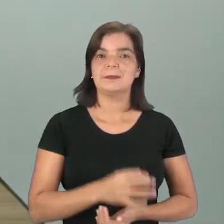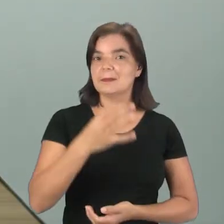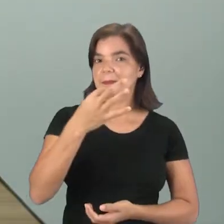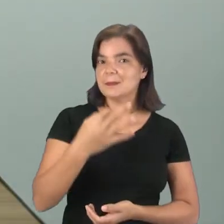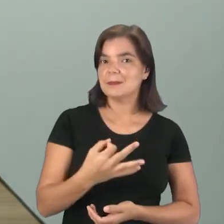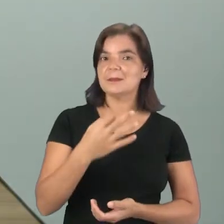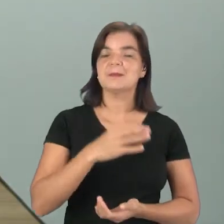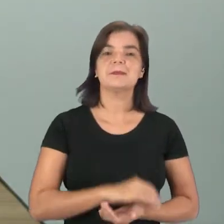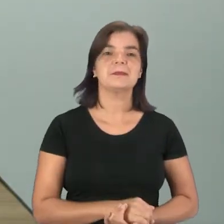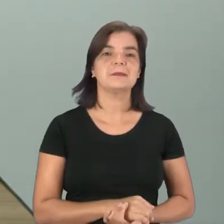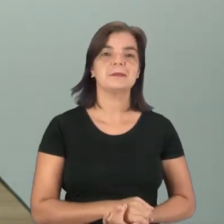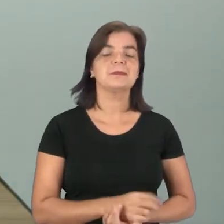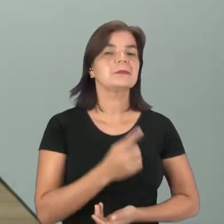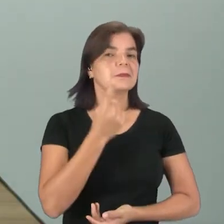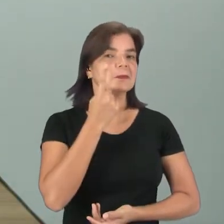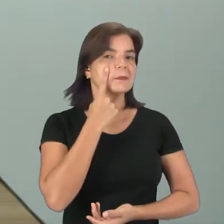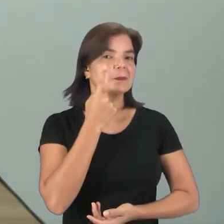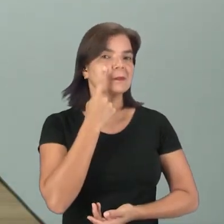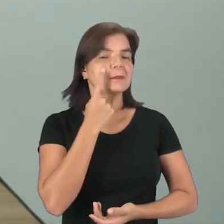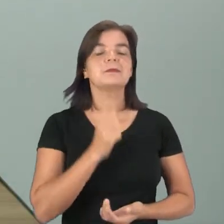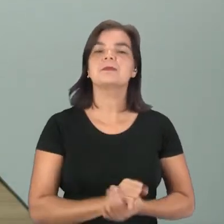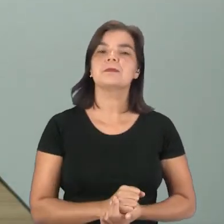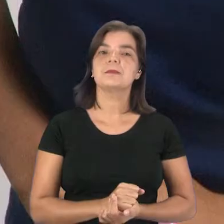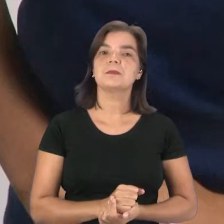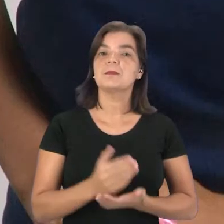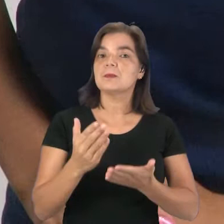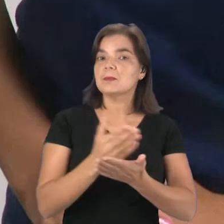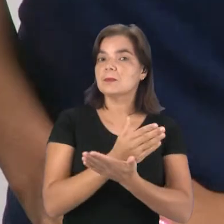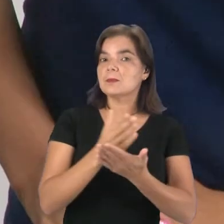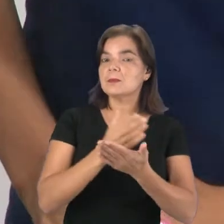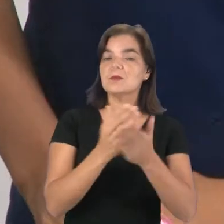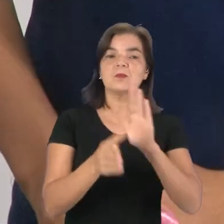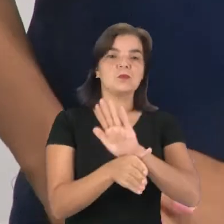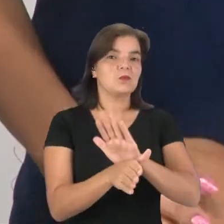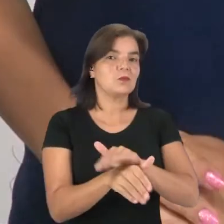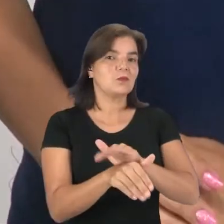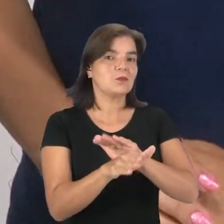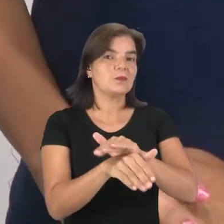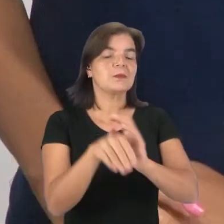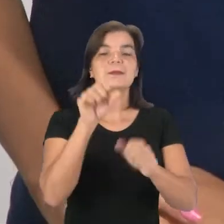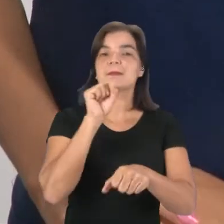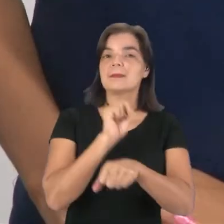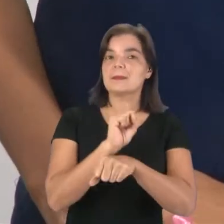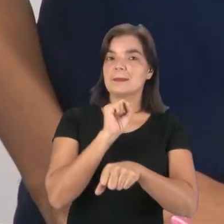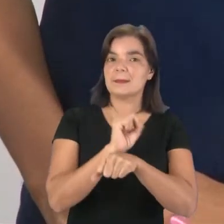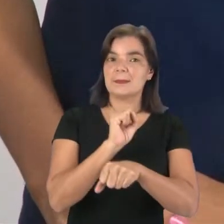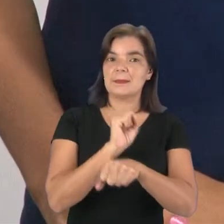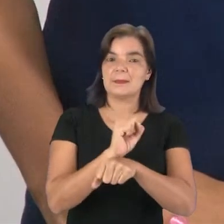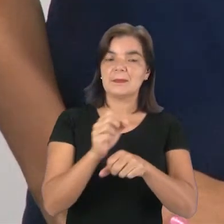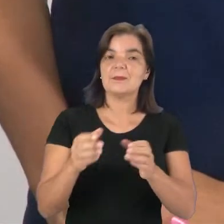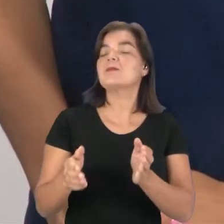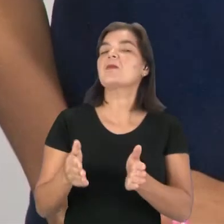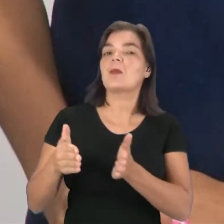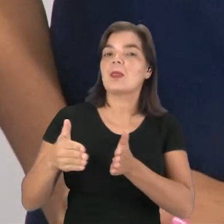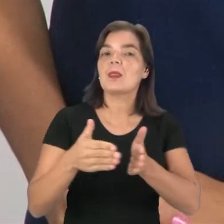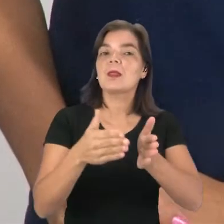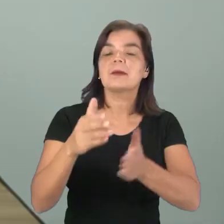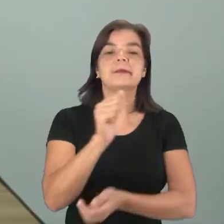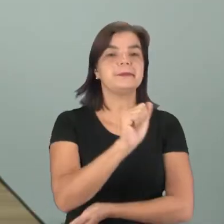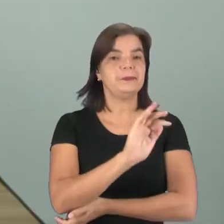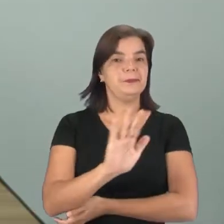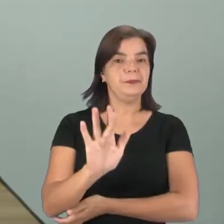certo então vamos observar algumas Joaninha ficaram paradinhas na trilha do